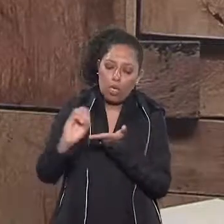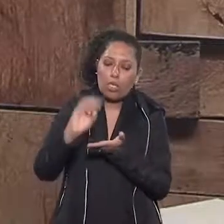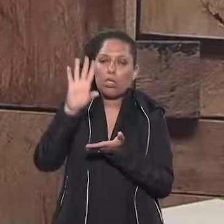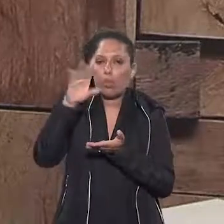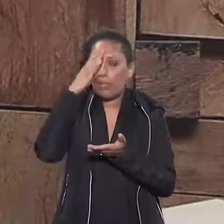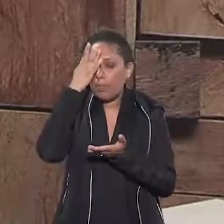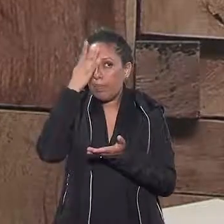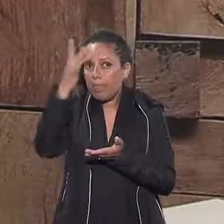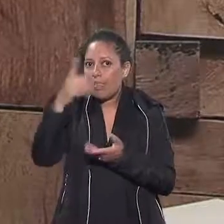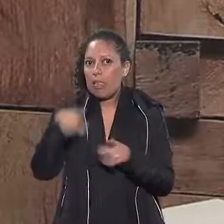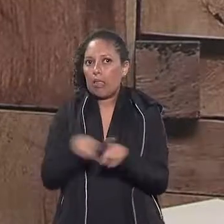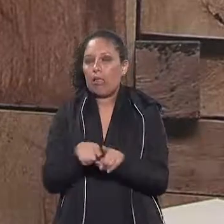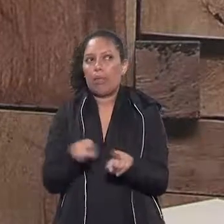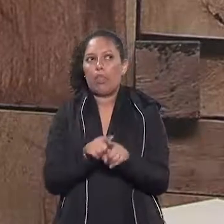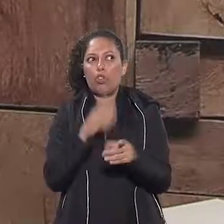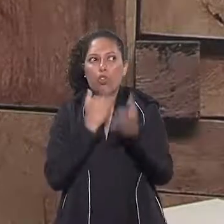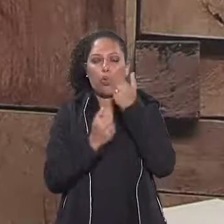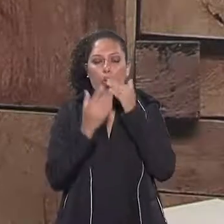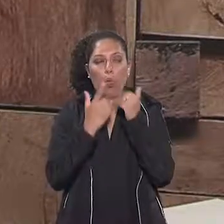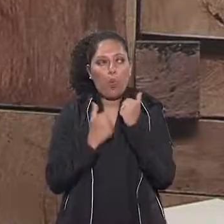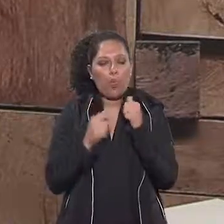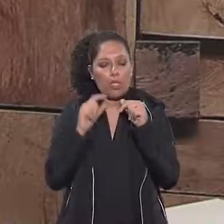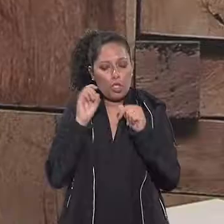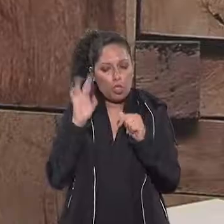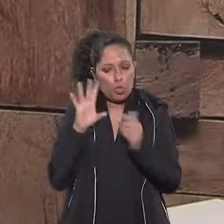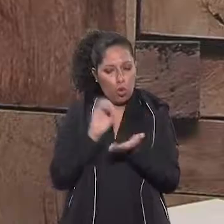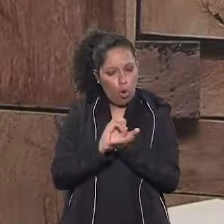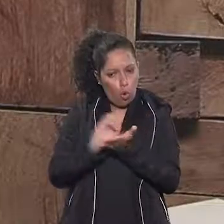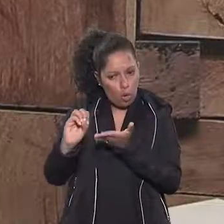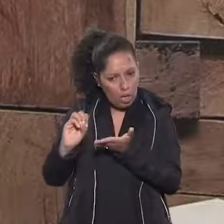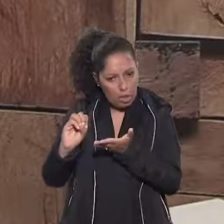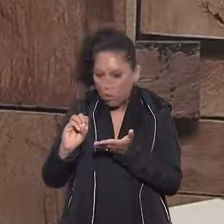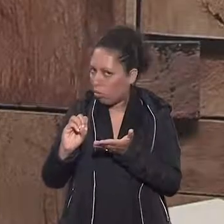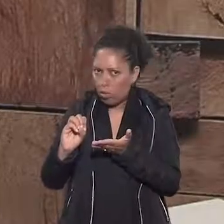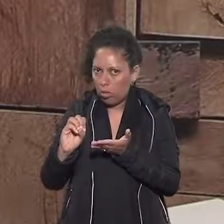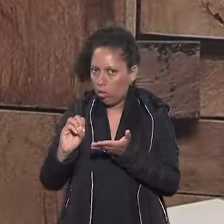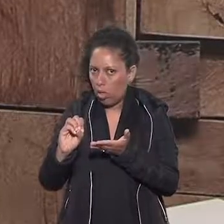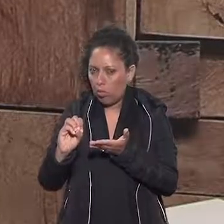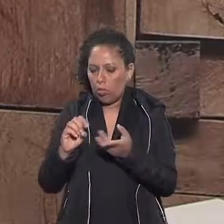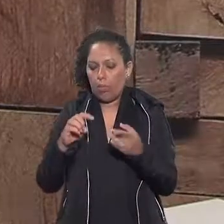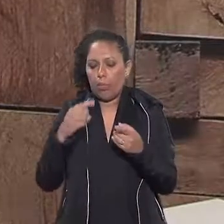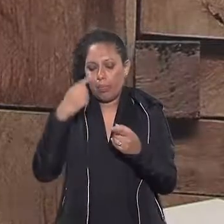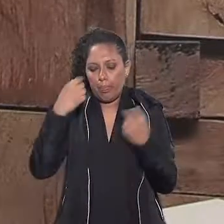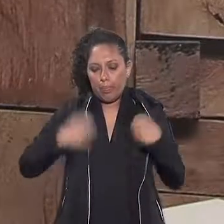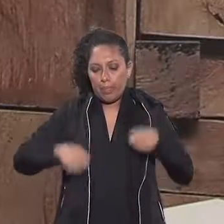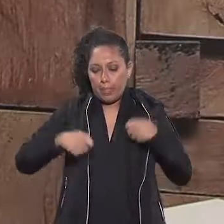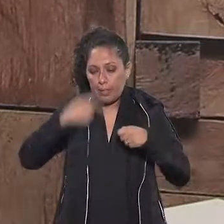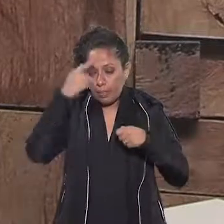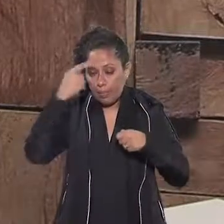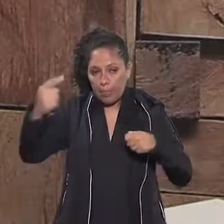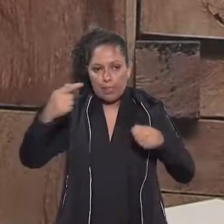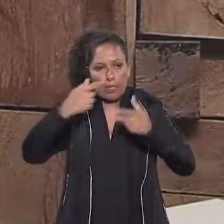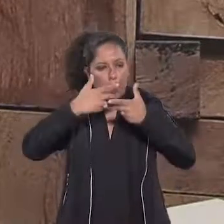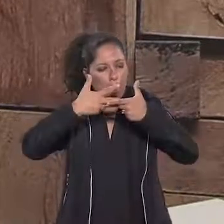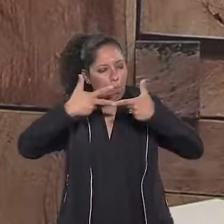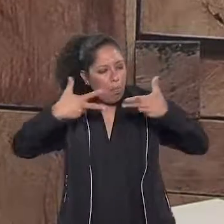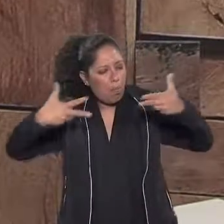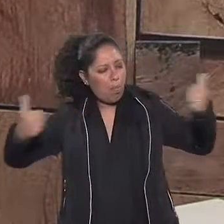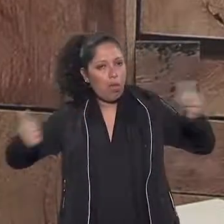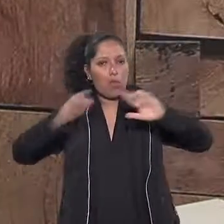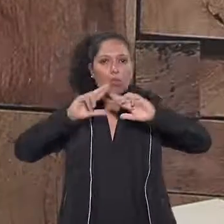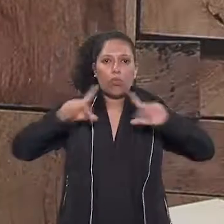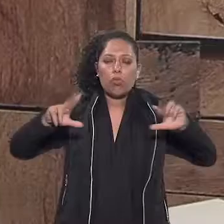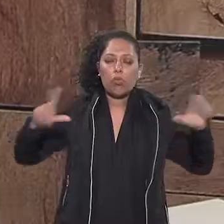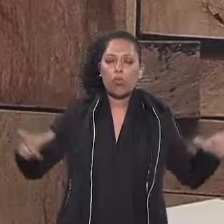gente tem que pensar sobre comida de uma forma mais ampla, não só fixando na questão do orgânico, tem que pensar na variedade, né,